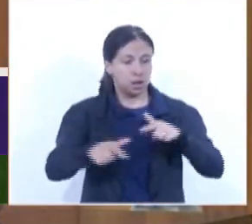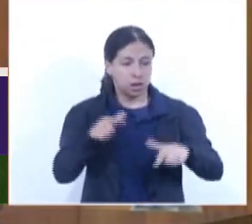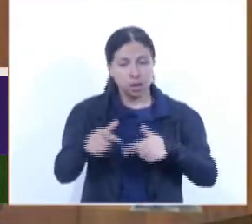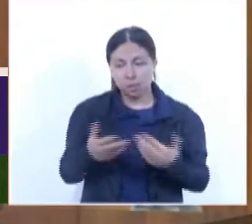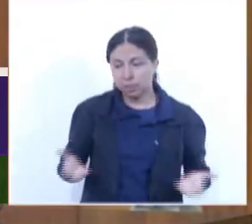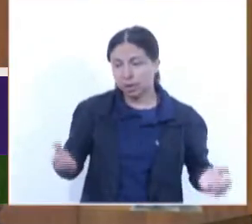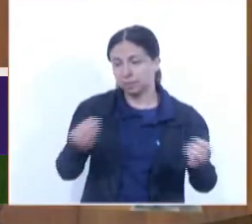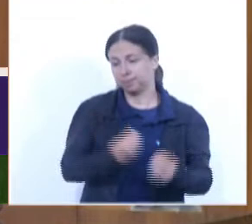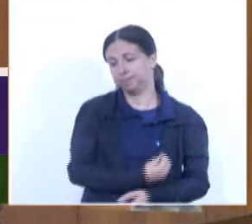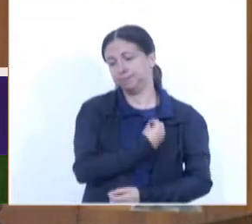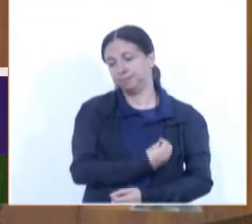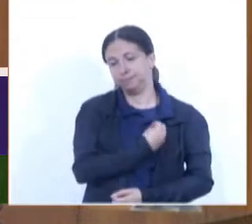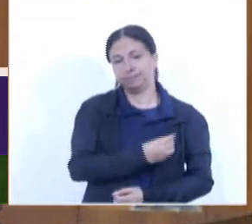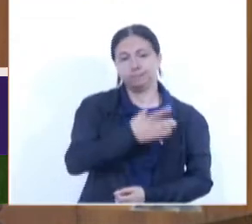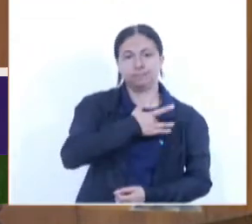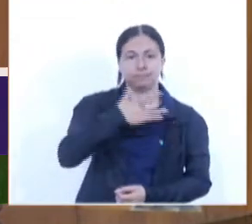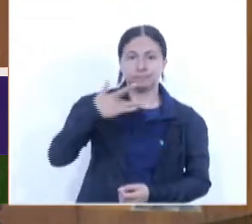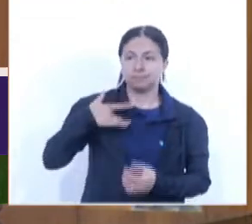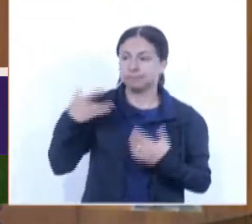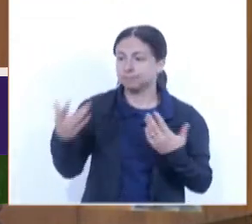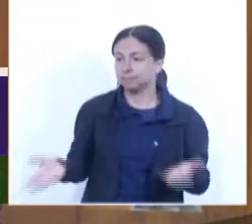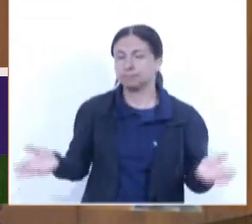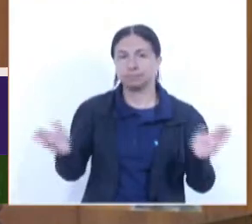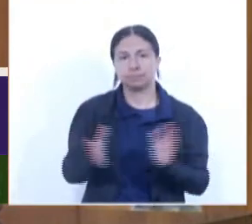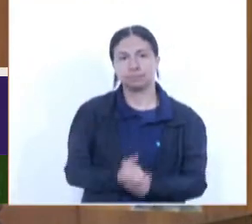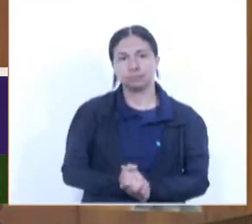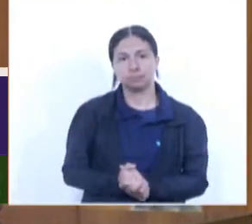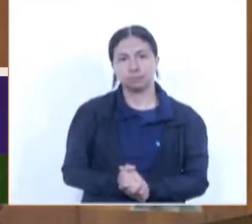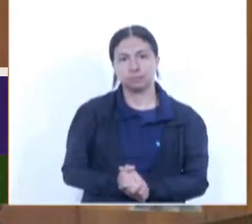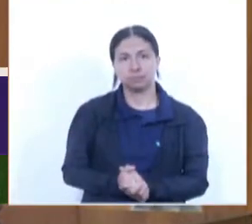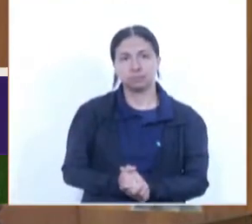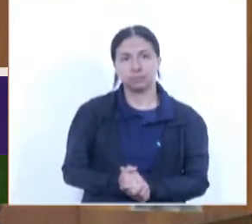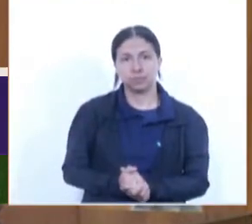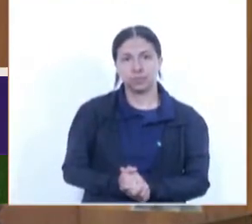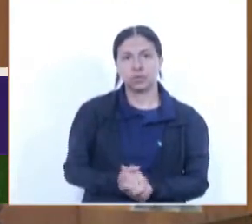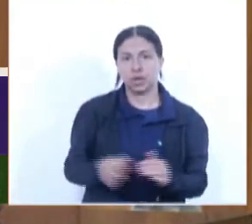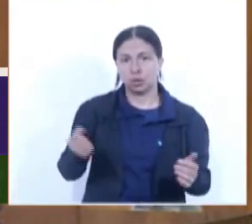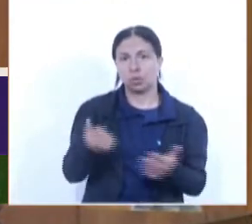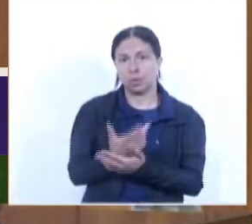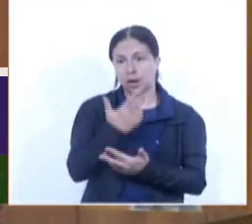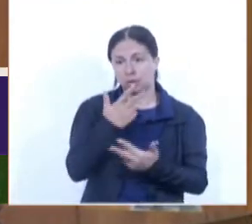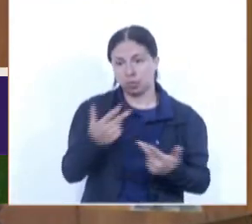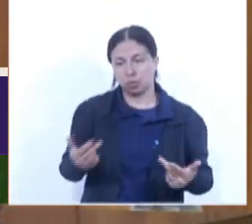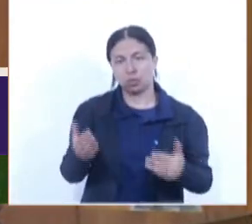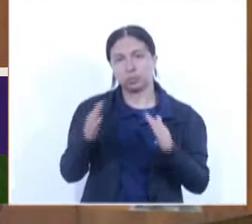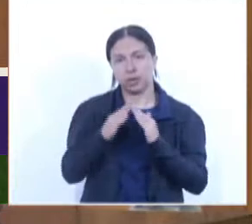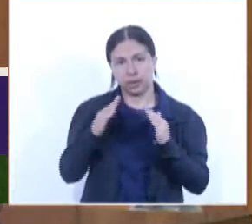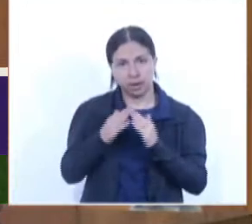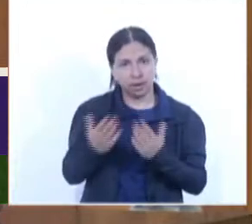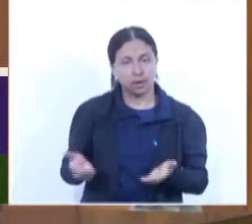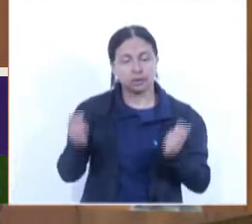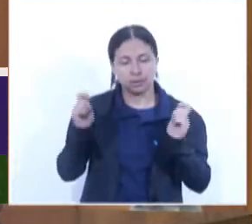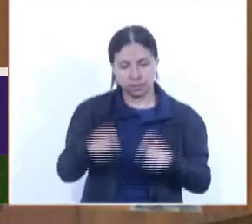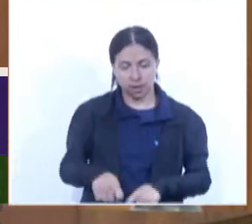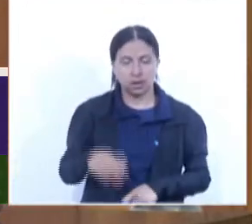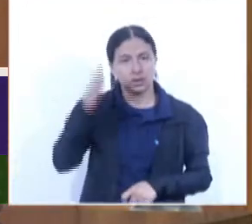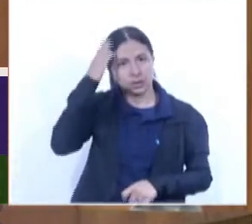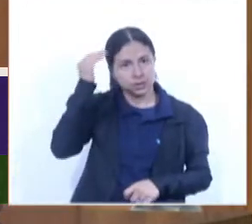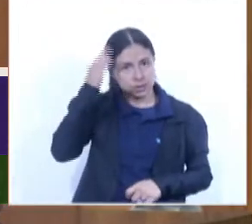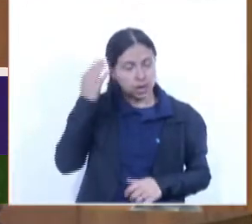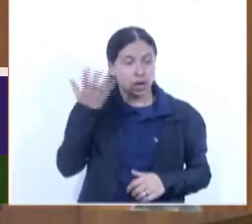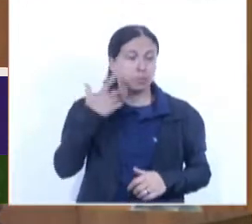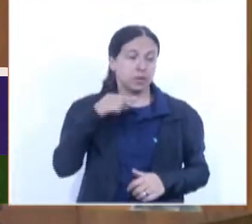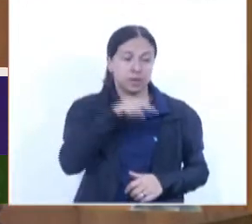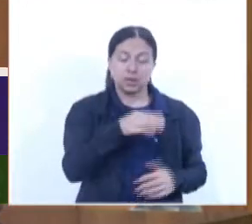vida saudável uma vida que realmente tenha condições de levar o pão para dentro de casa e que sabe que está em boas mãos com a criança está